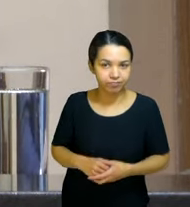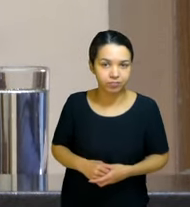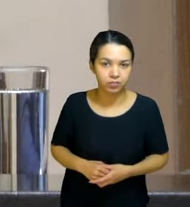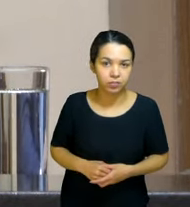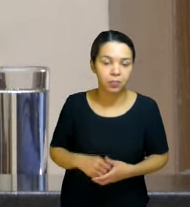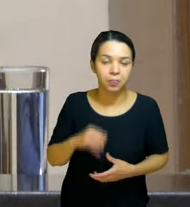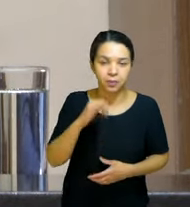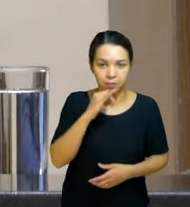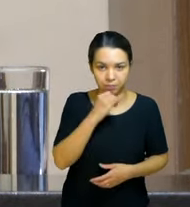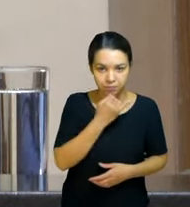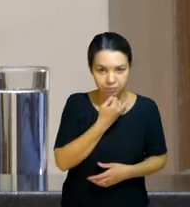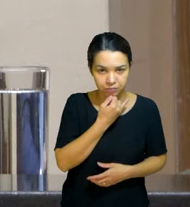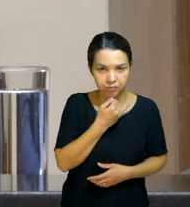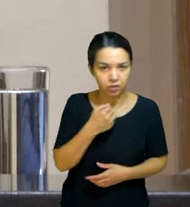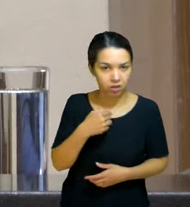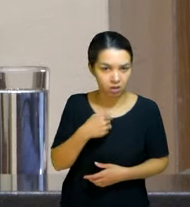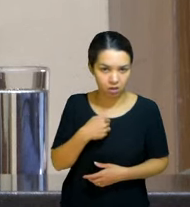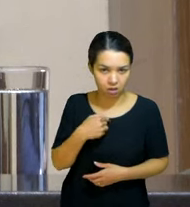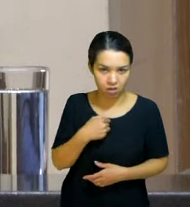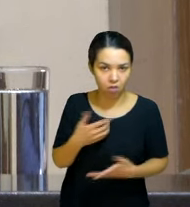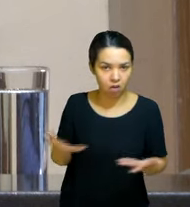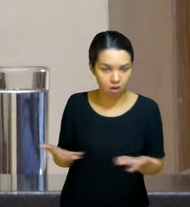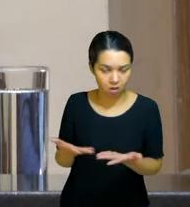Infelizmente, e eu não vou entrar aqui